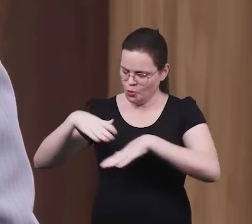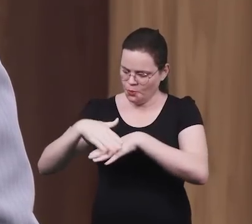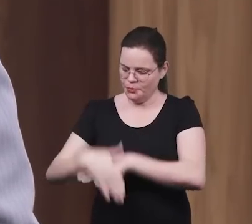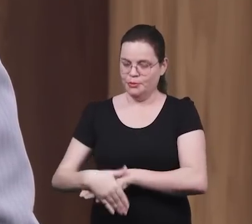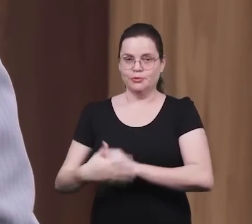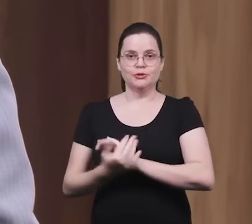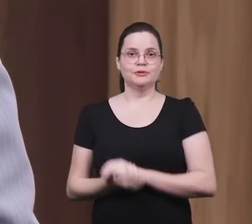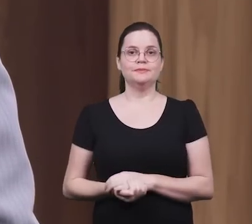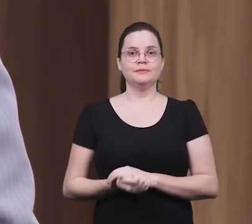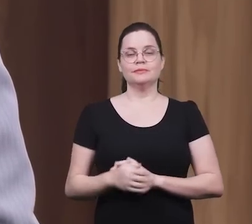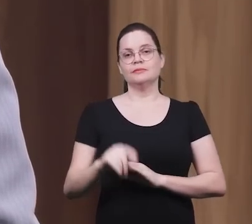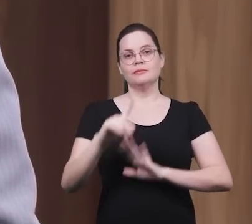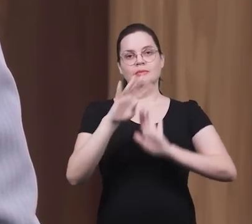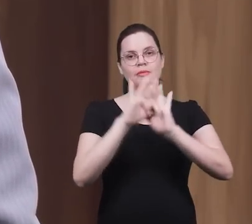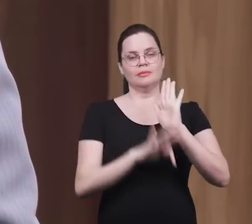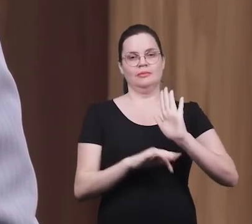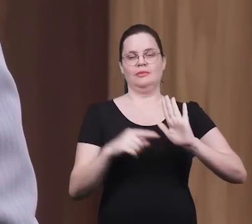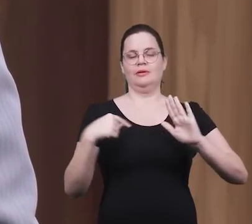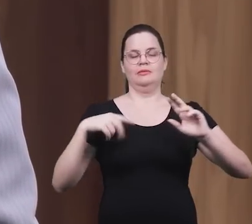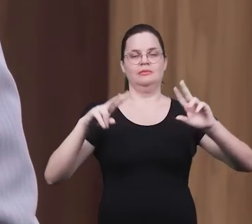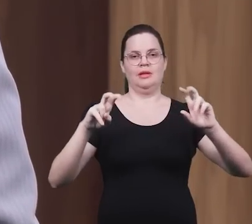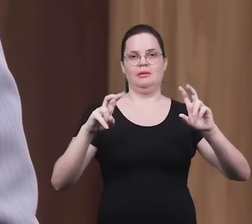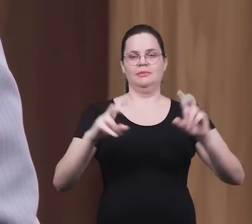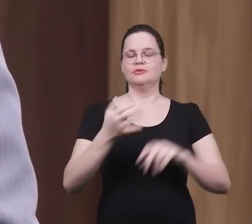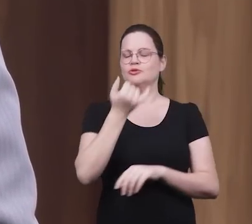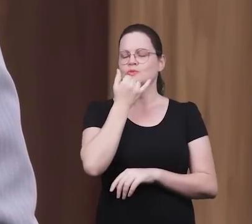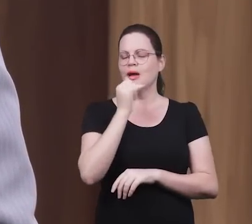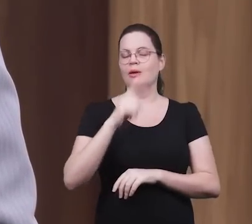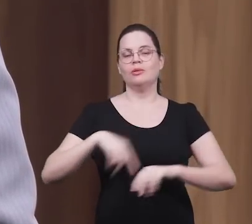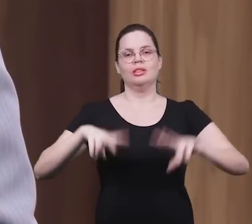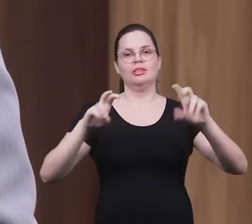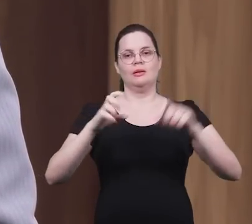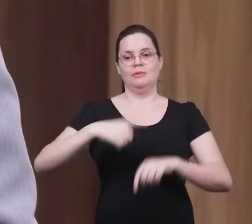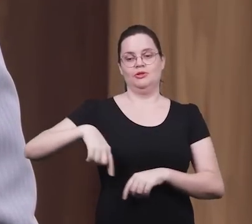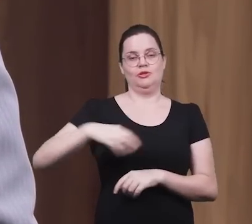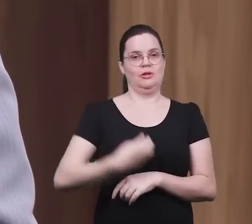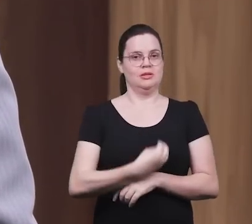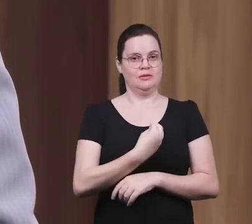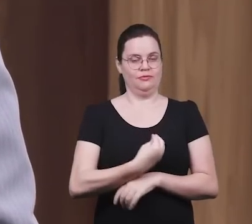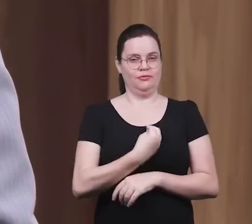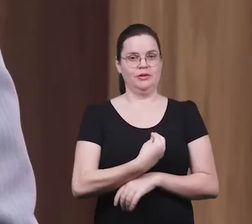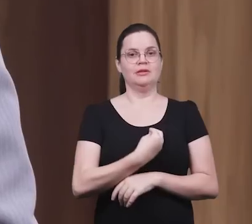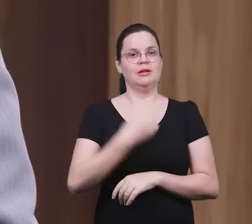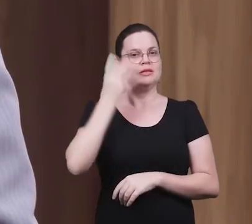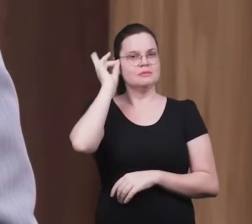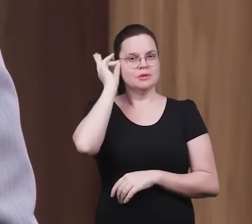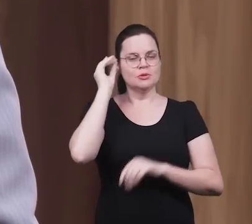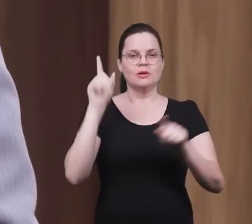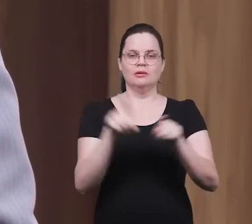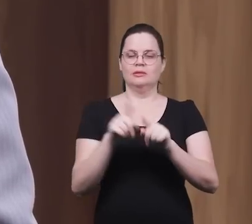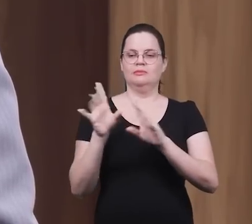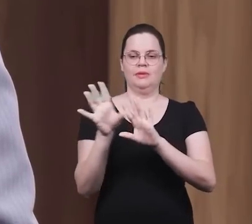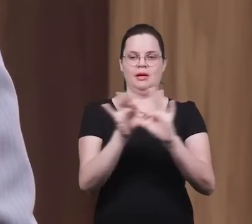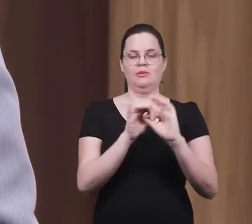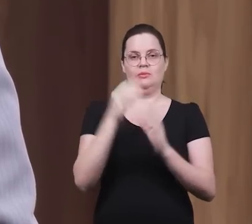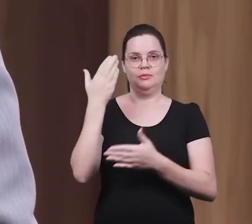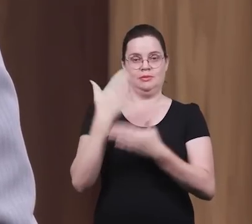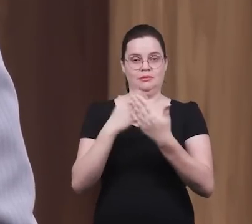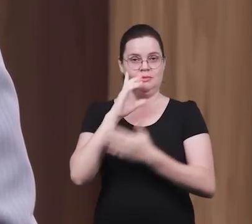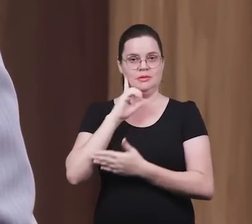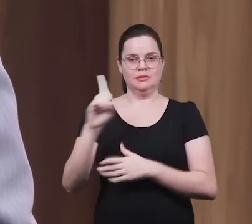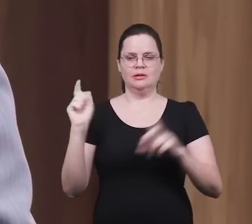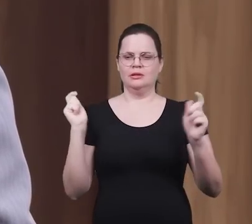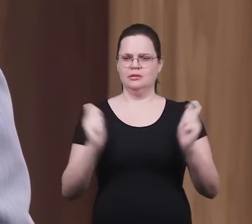nos mostra, dentro da nossa vida espiritual, em comunhão com Deus, mas que também abrange e